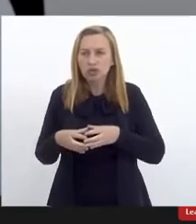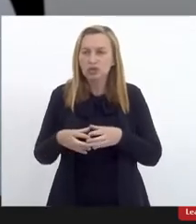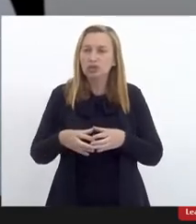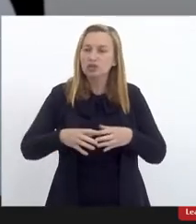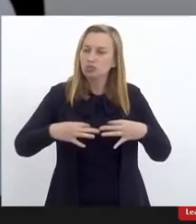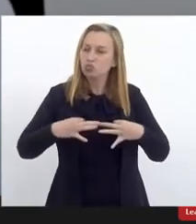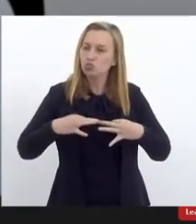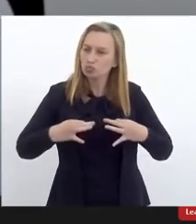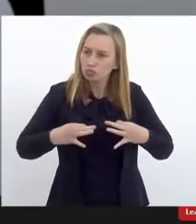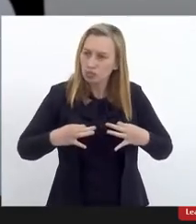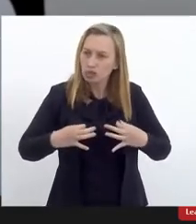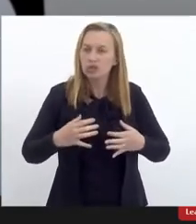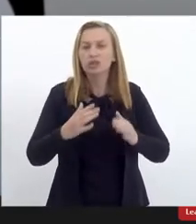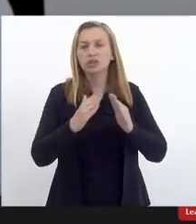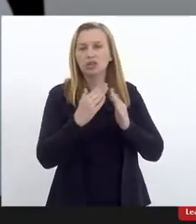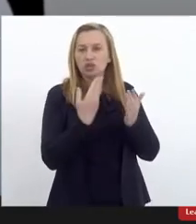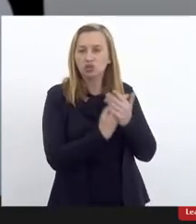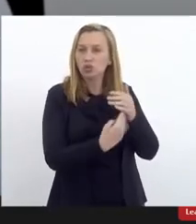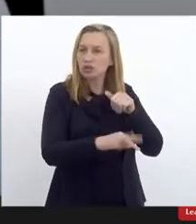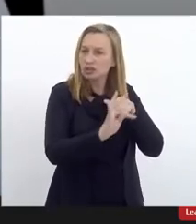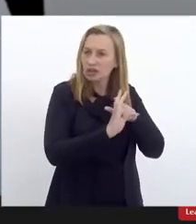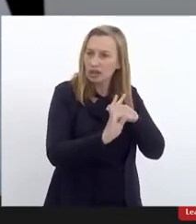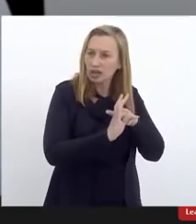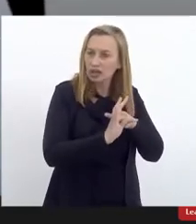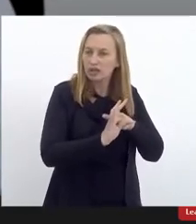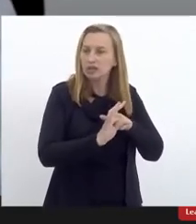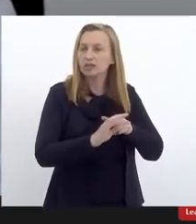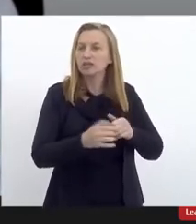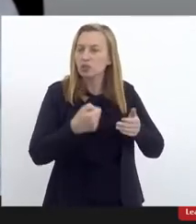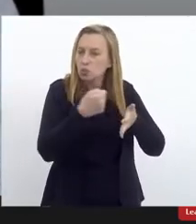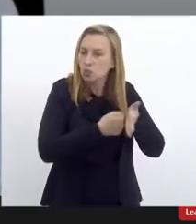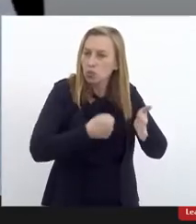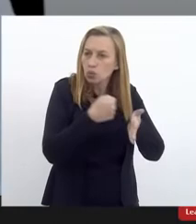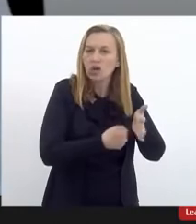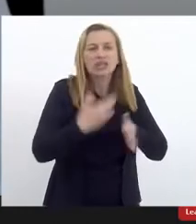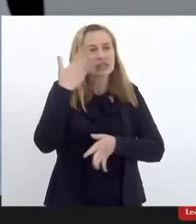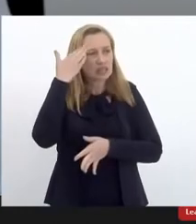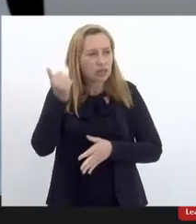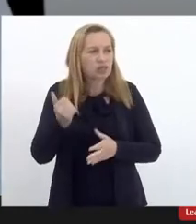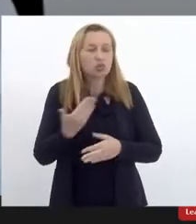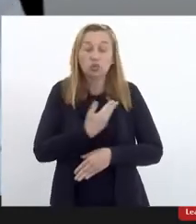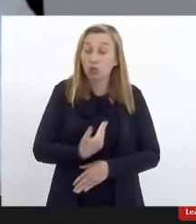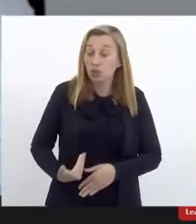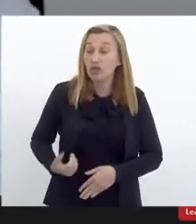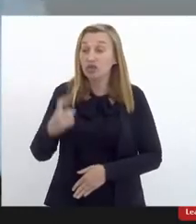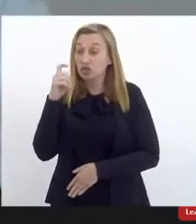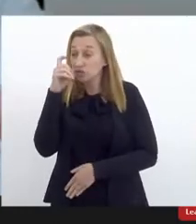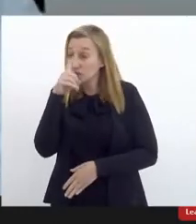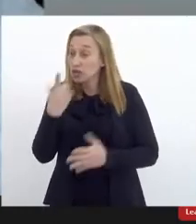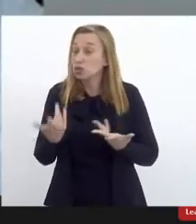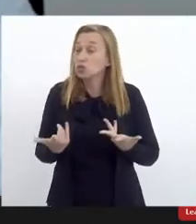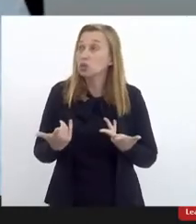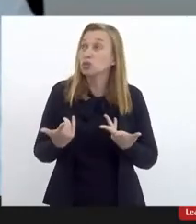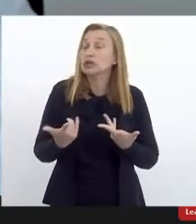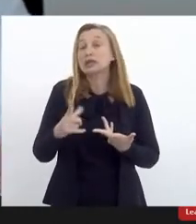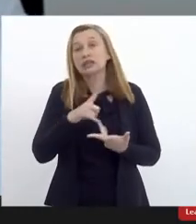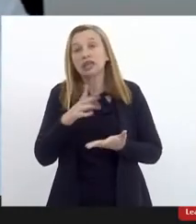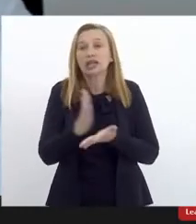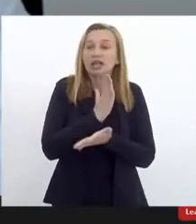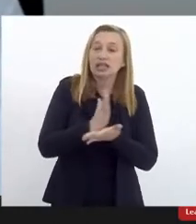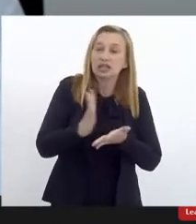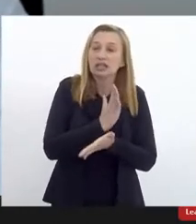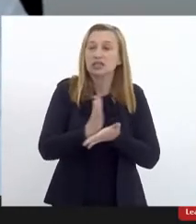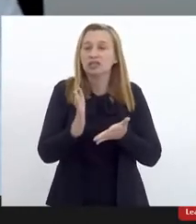inteira disposição da FAETEC, né, para travar. A gente sabe que os governos são assim, né? Os governos têm, às vezes,